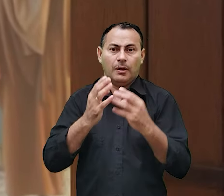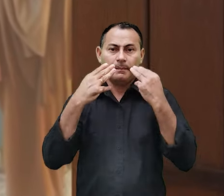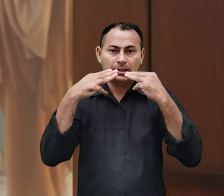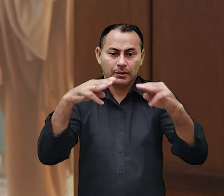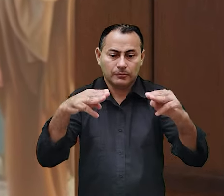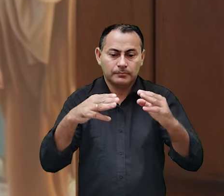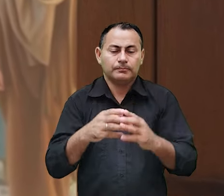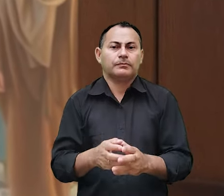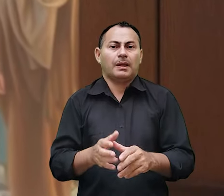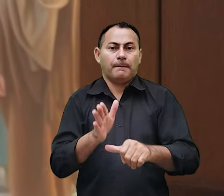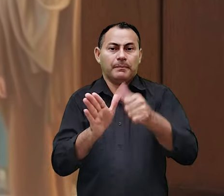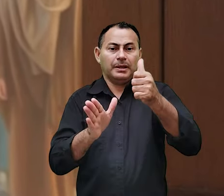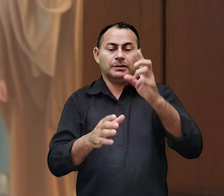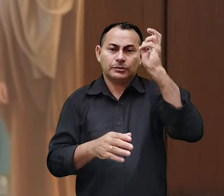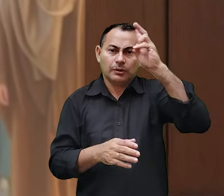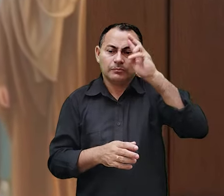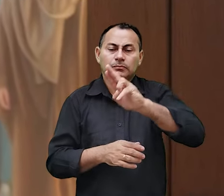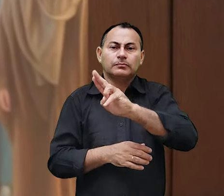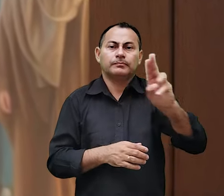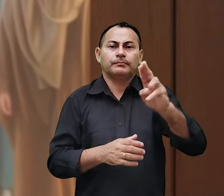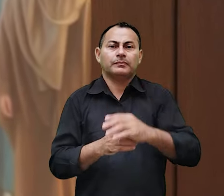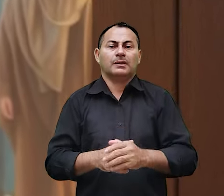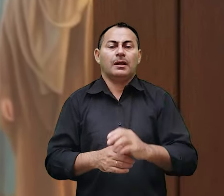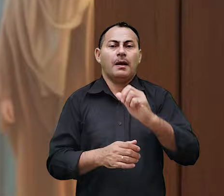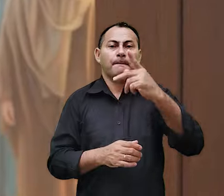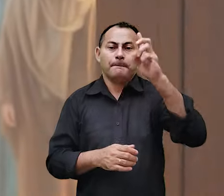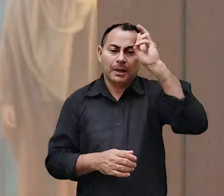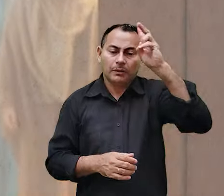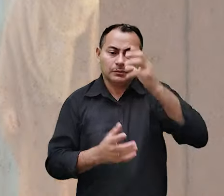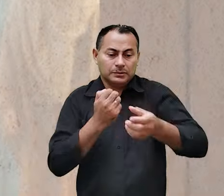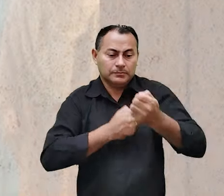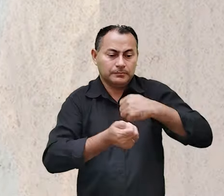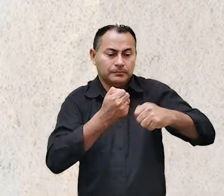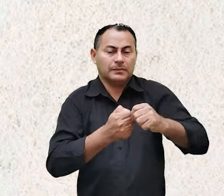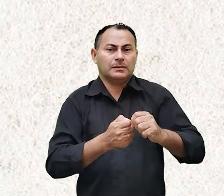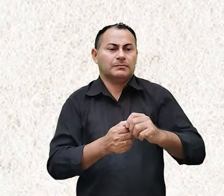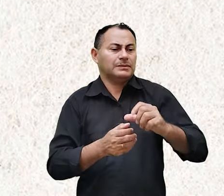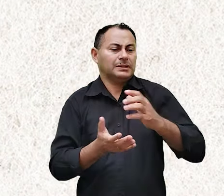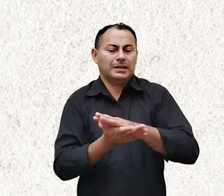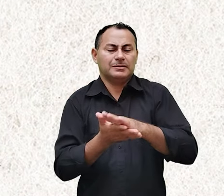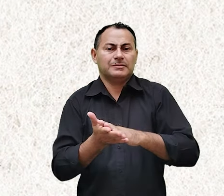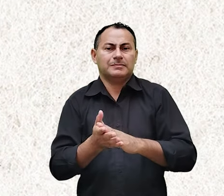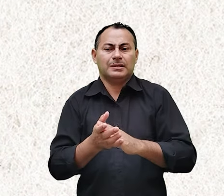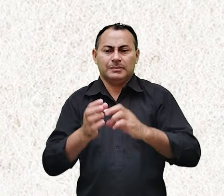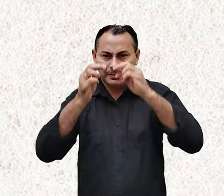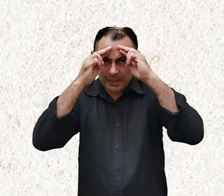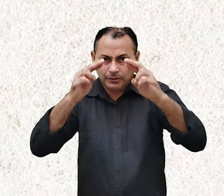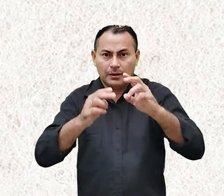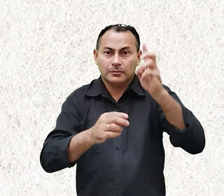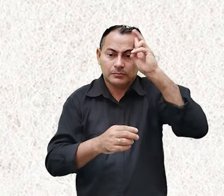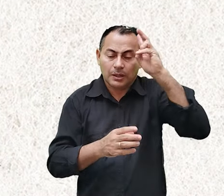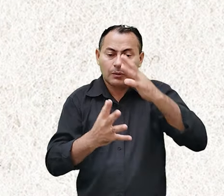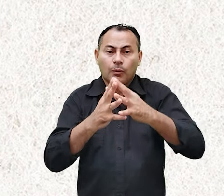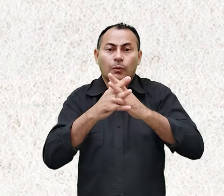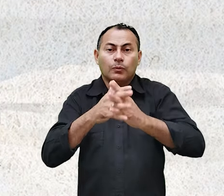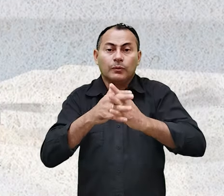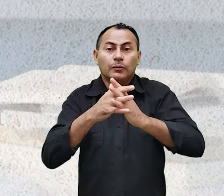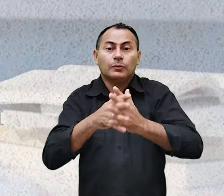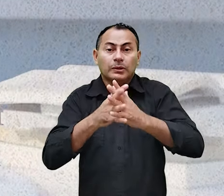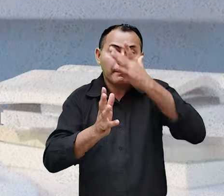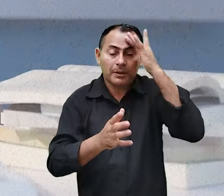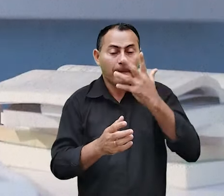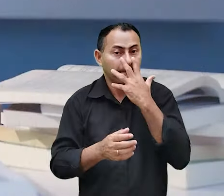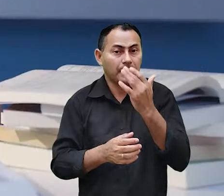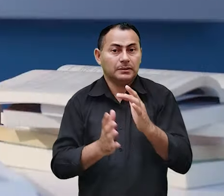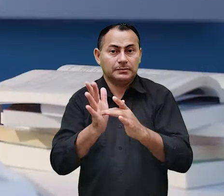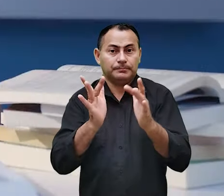na implementação da sua missão. A primeira parábola é chamada de a parábola do administrador astuto. Essa parábola confunde